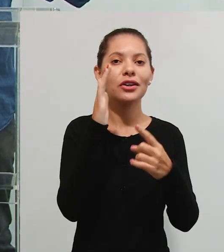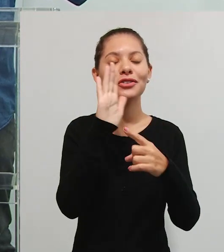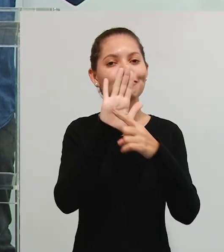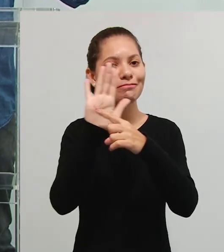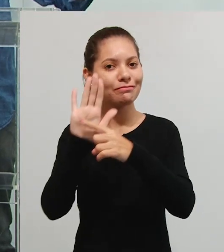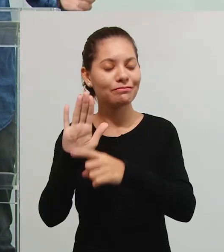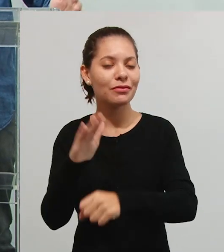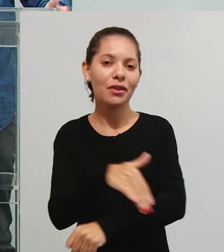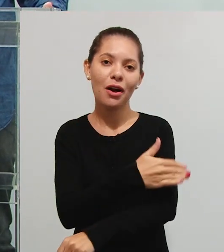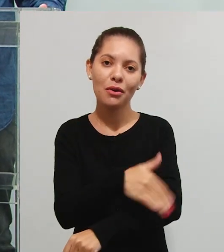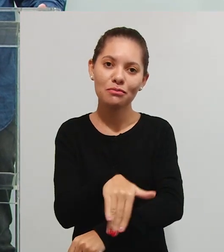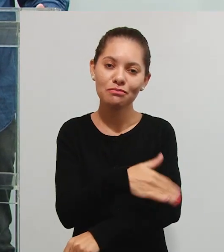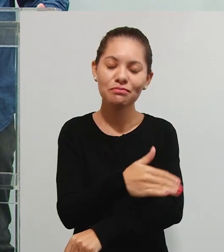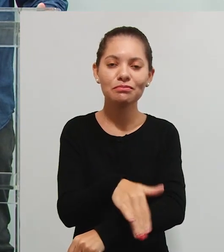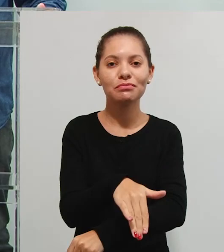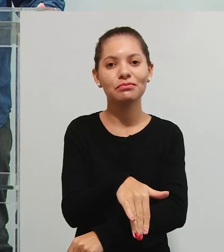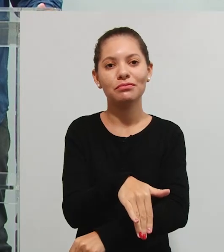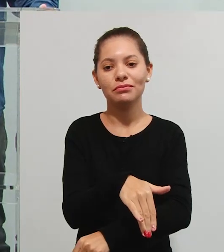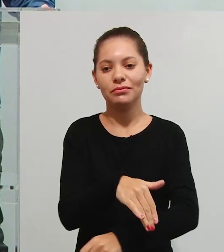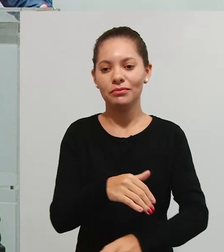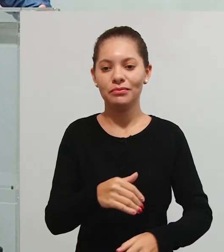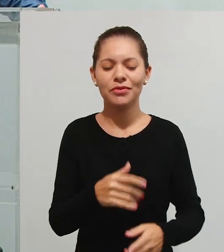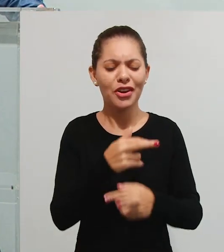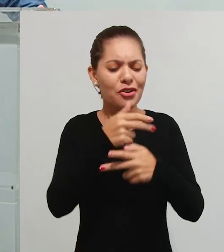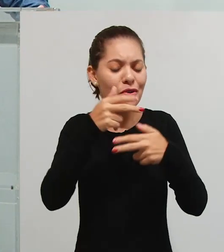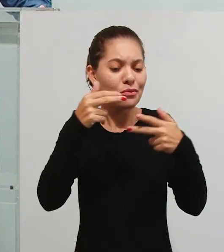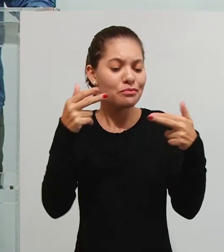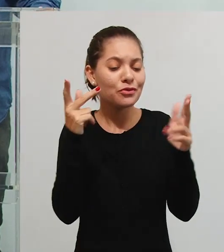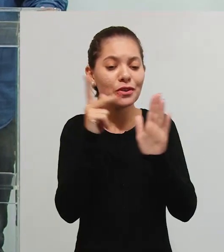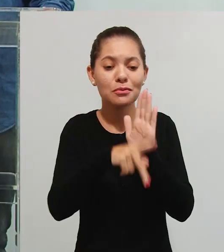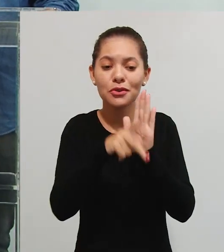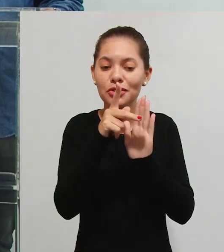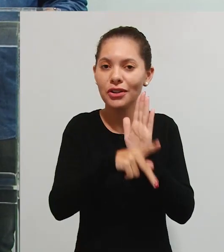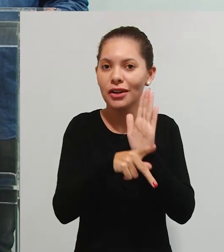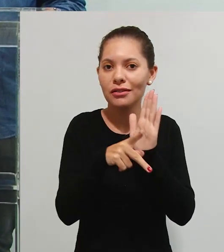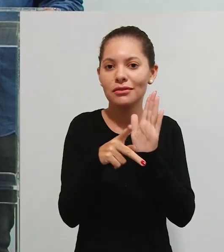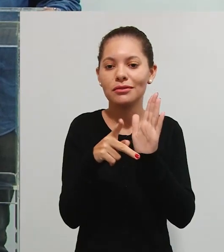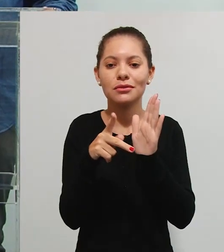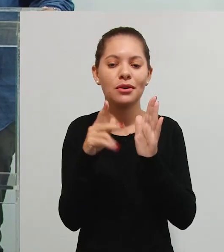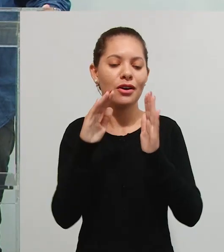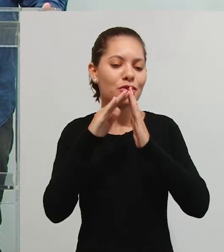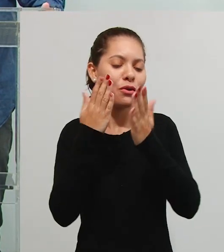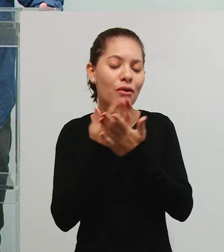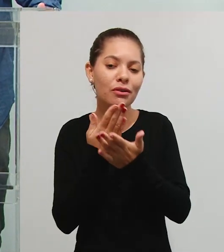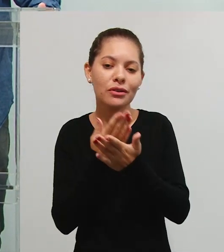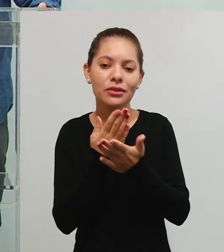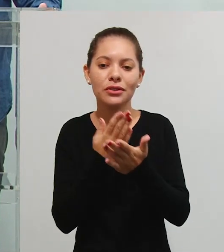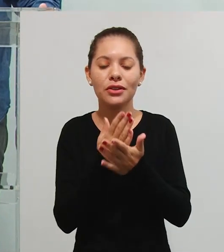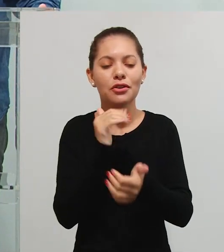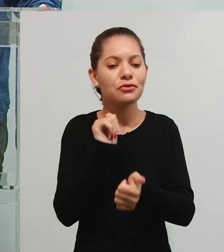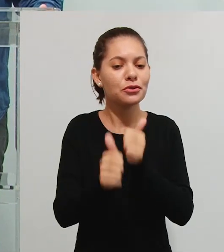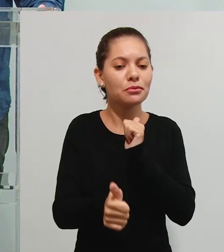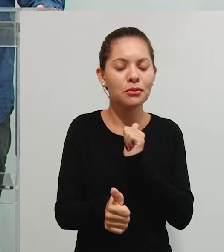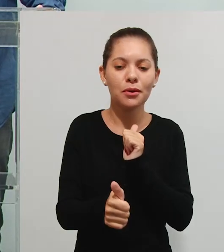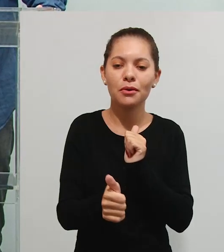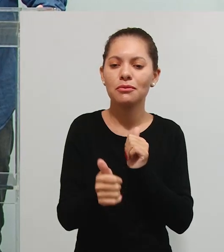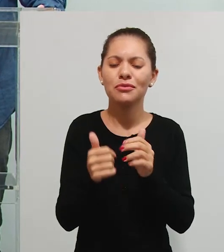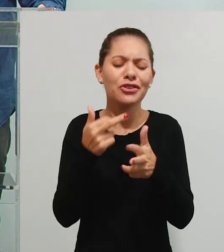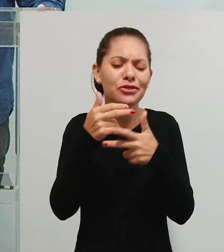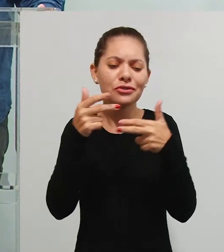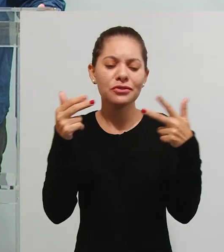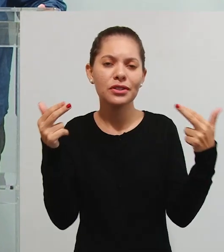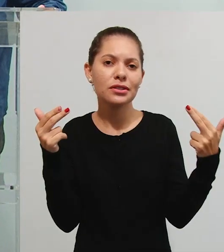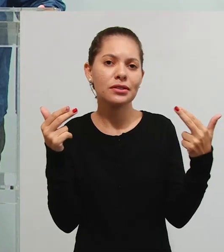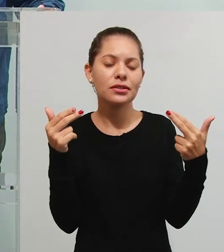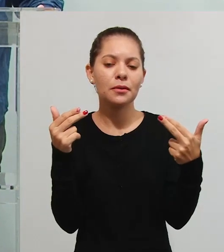bairro, a sua cidade a se desenvolver, né? Nós temos aí vários projetos sociais de escolinha de futebol, de